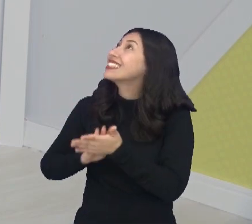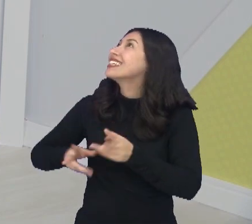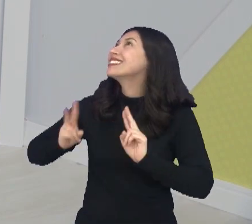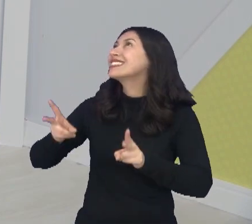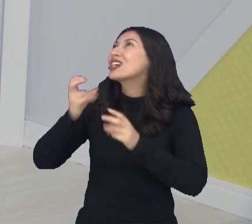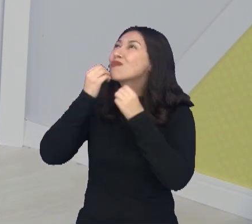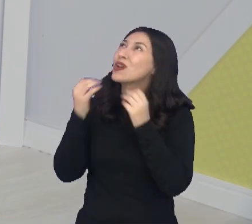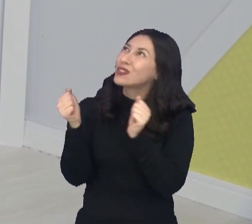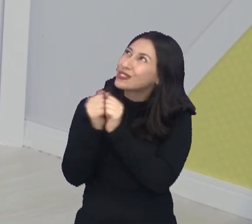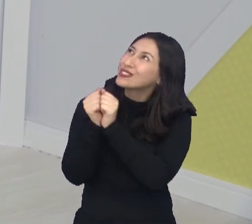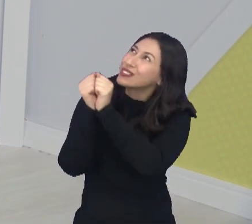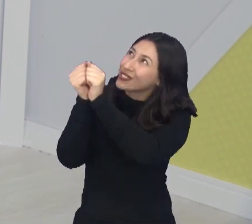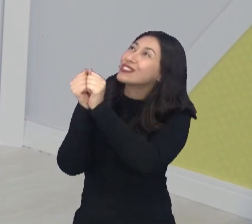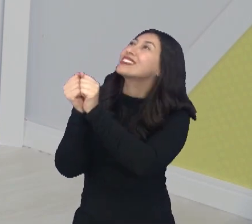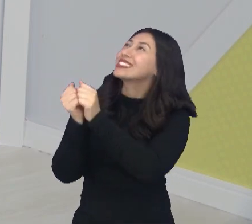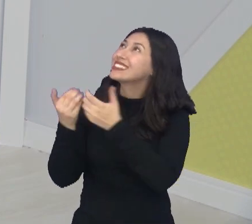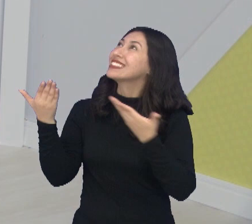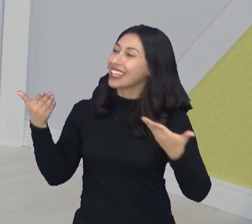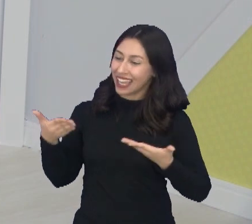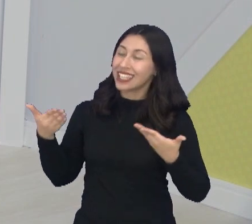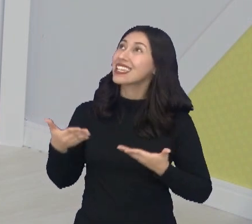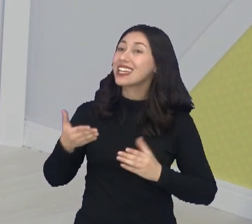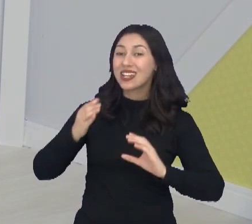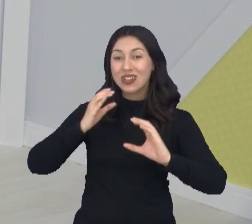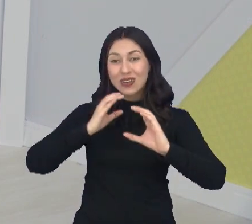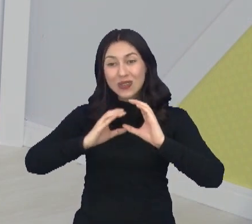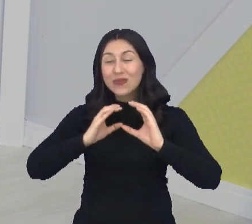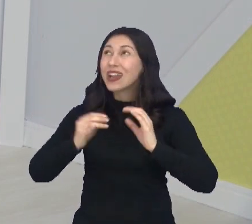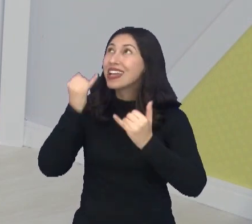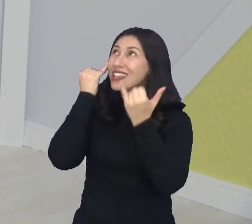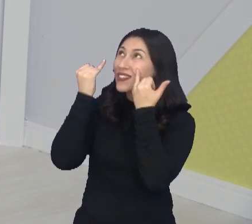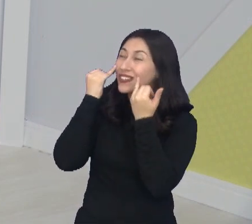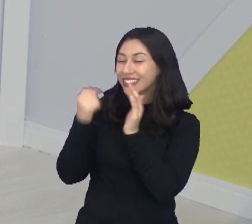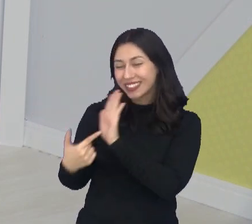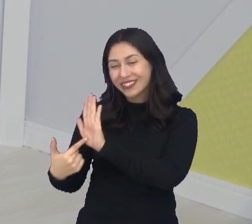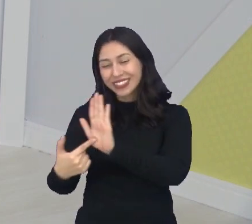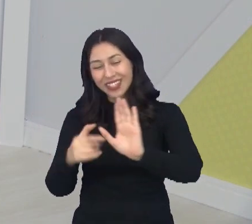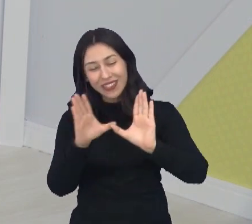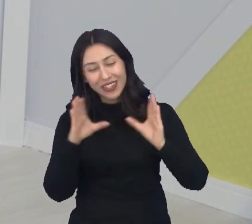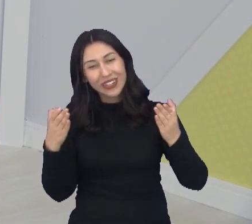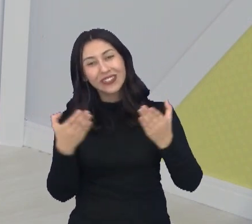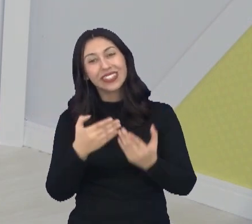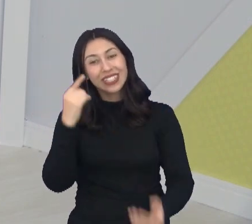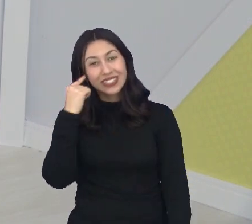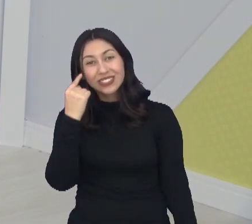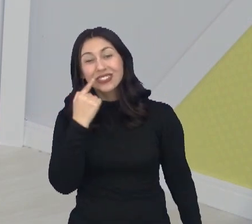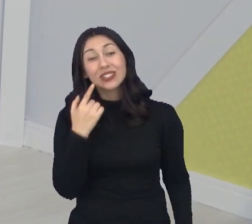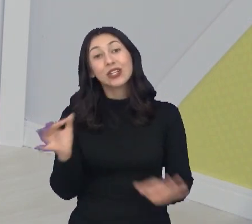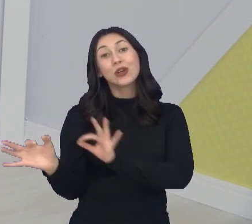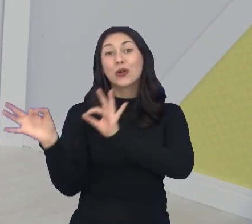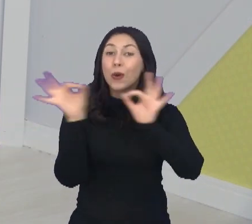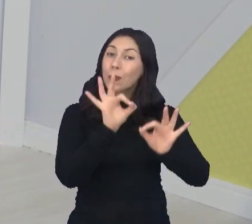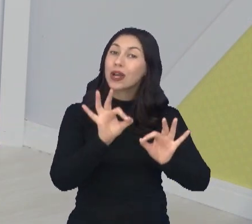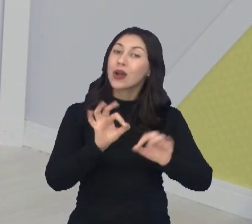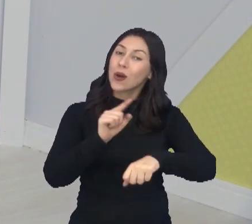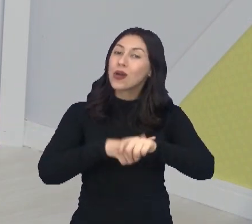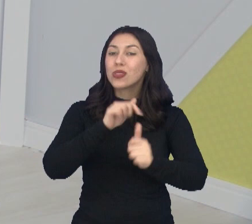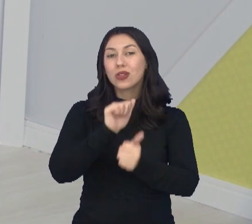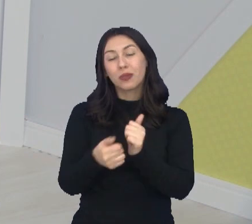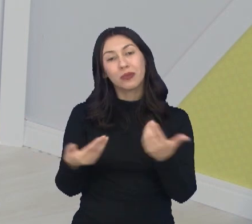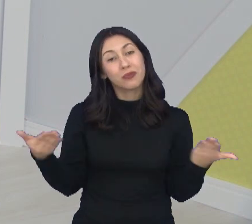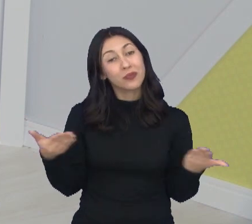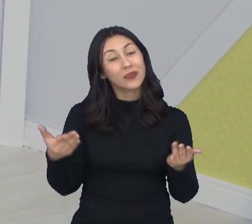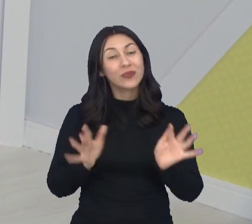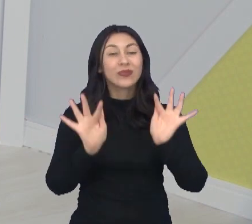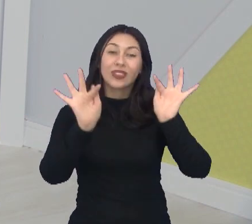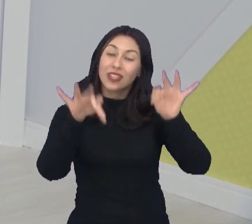bom tê-la aqui no nosso Hora do Esporte, levando a informação para a comunidade surda que acompanha o nosso Hora do Esporte. Nós vamos chegando ao